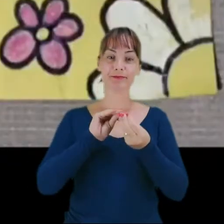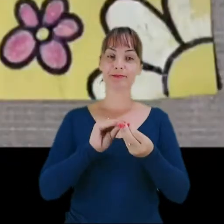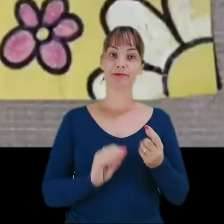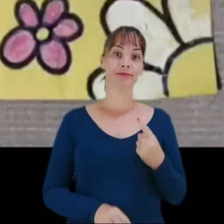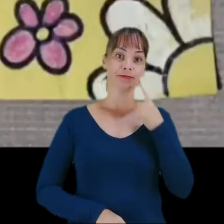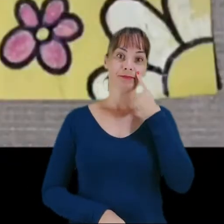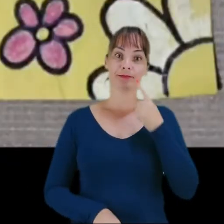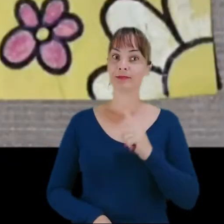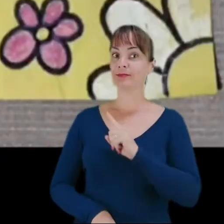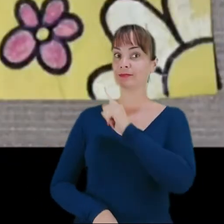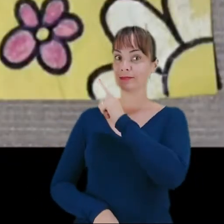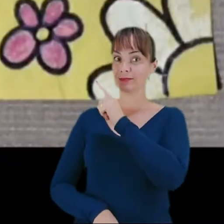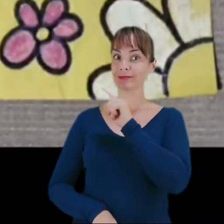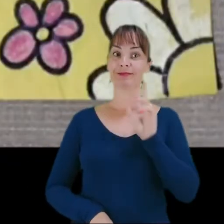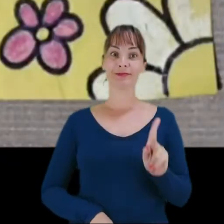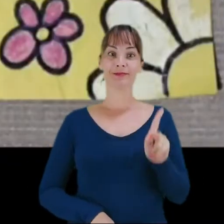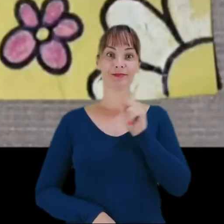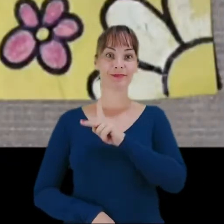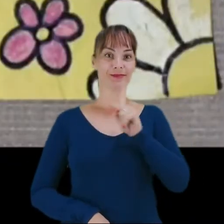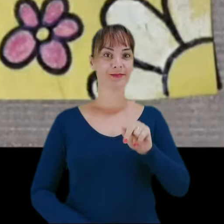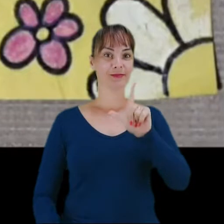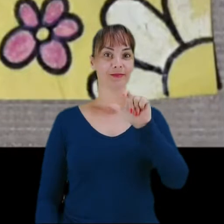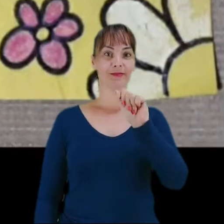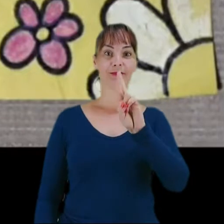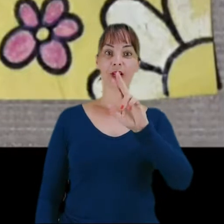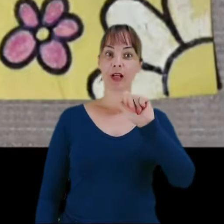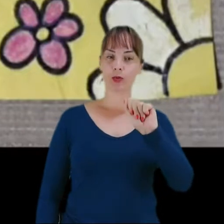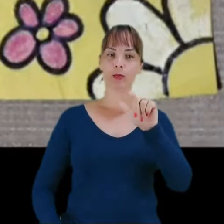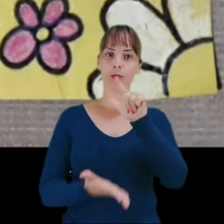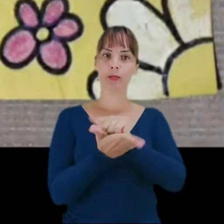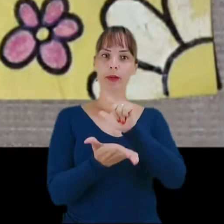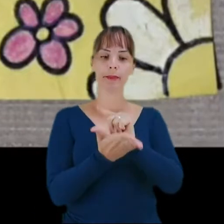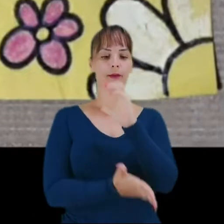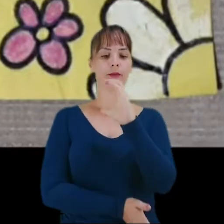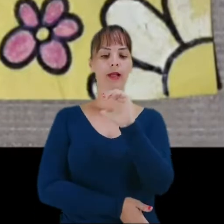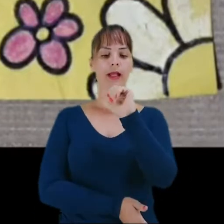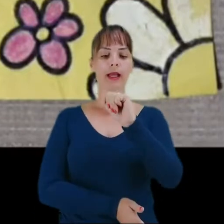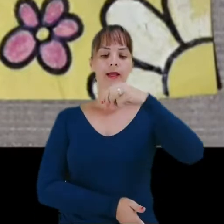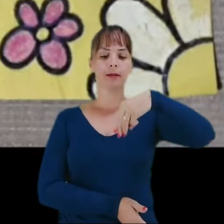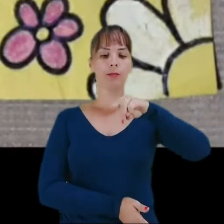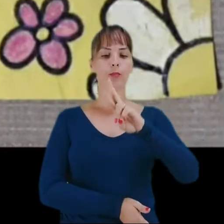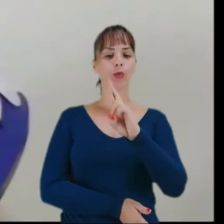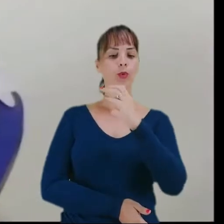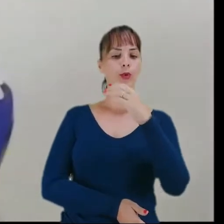Nesta aqui, a professora Laura utilizou papel camurça e giz de cera.